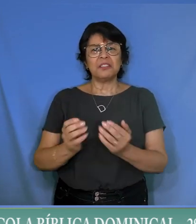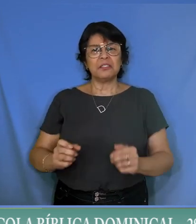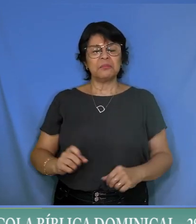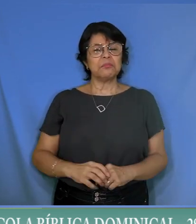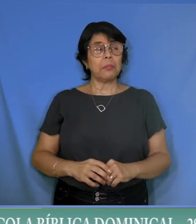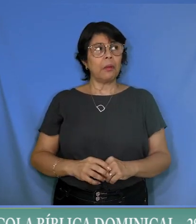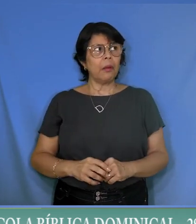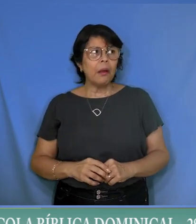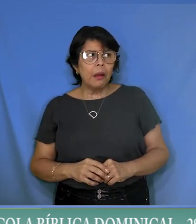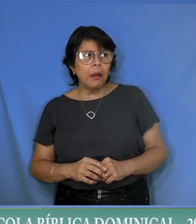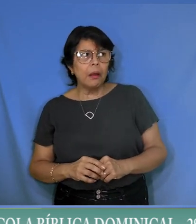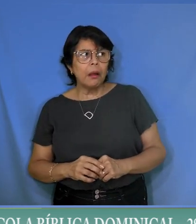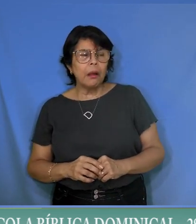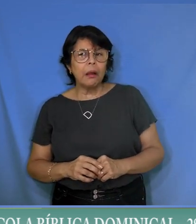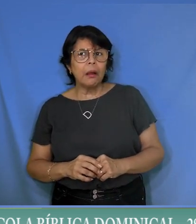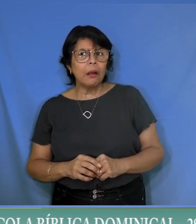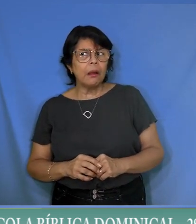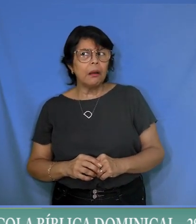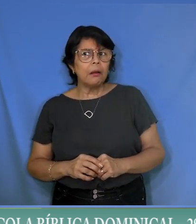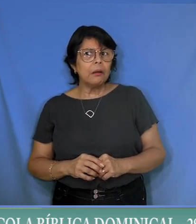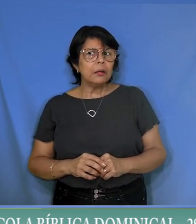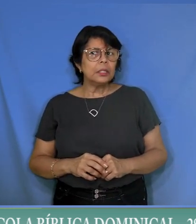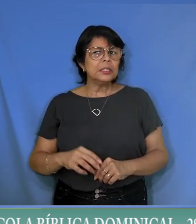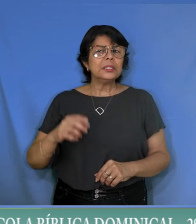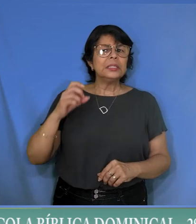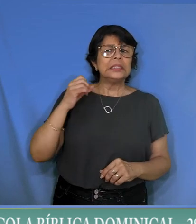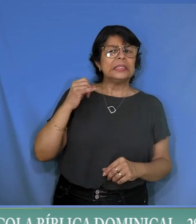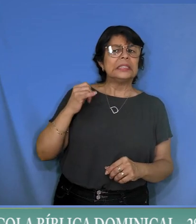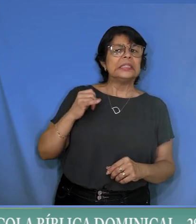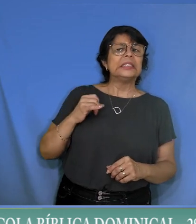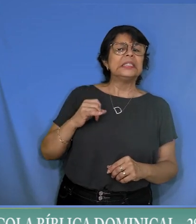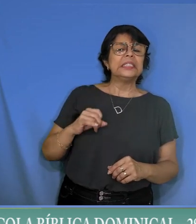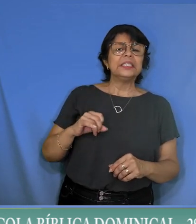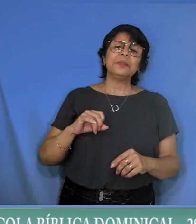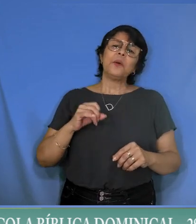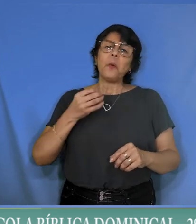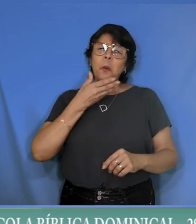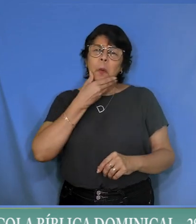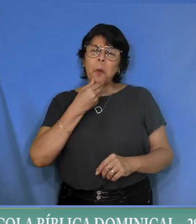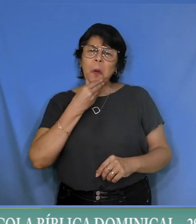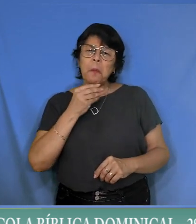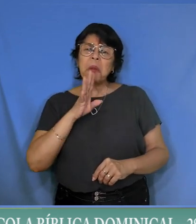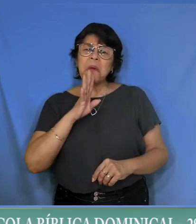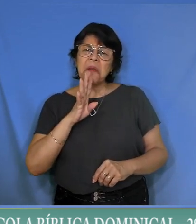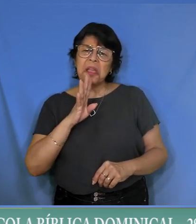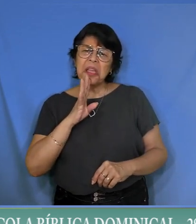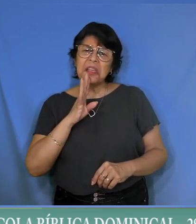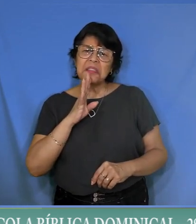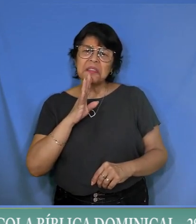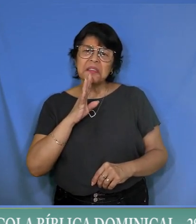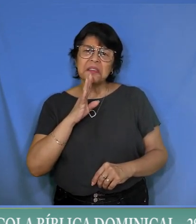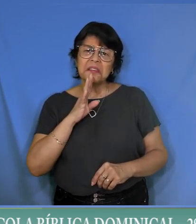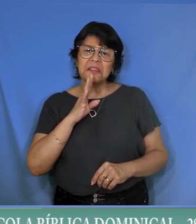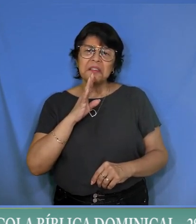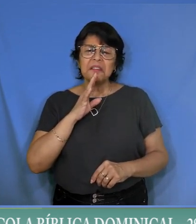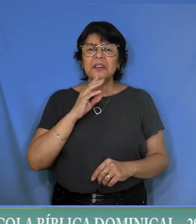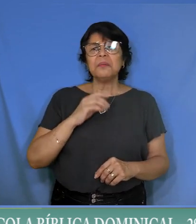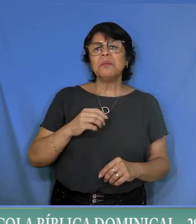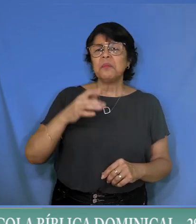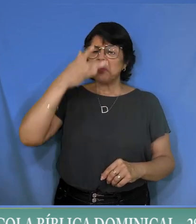cristianismo? Ele realmente era um homem muito crente, mas talvez ele não tivesse a dimensão do que lutar contra o